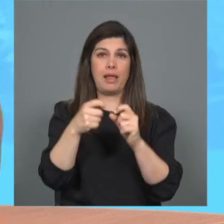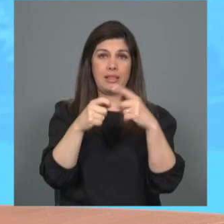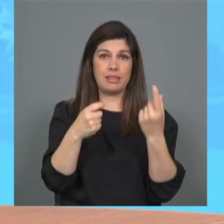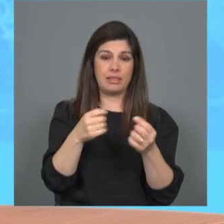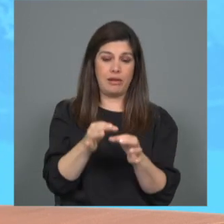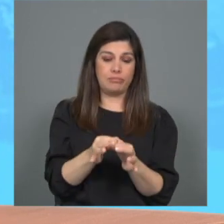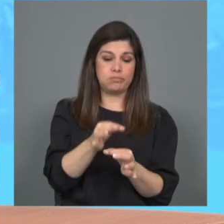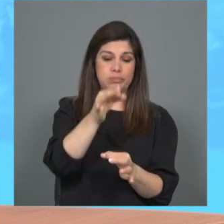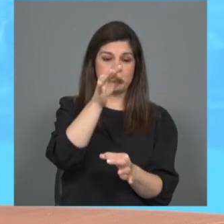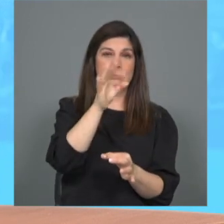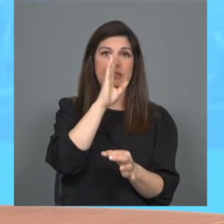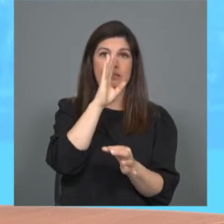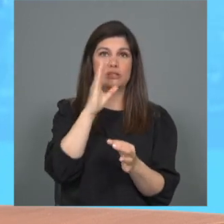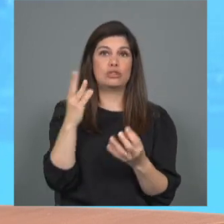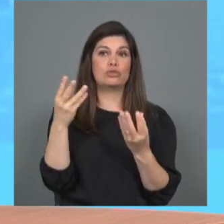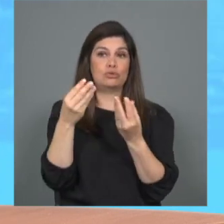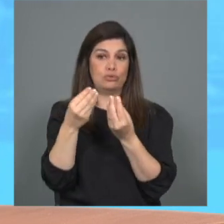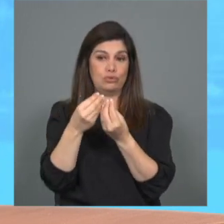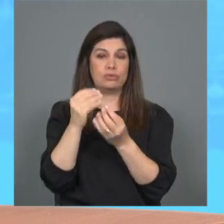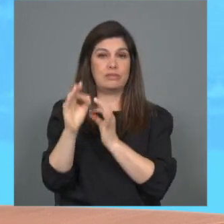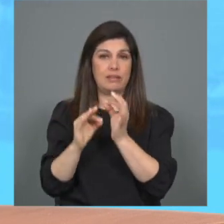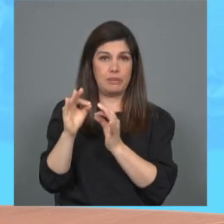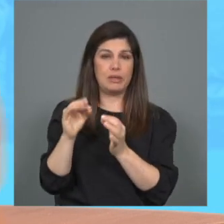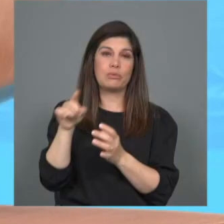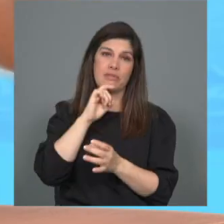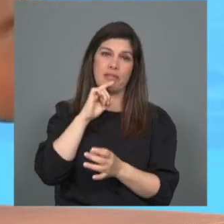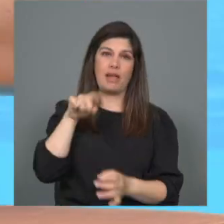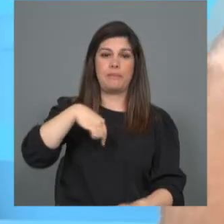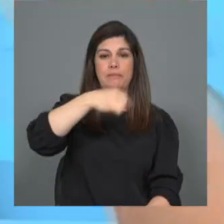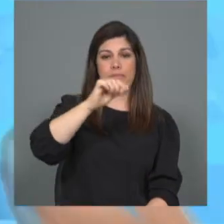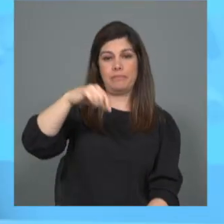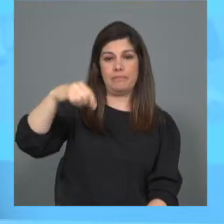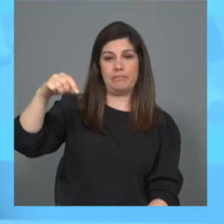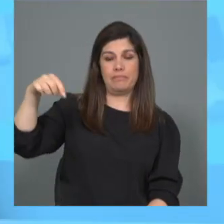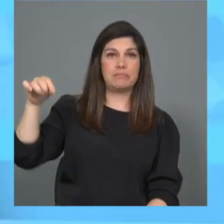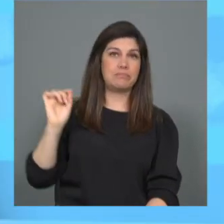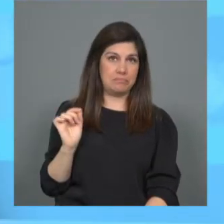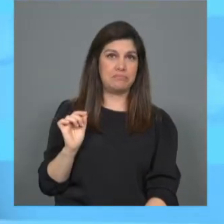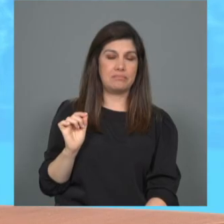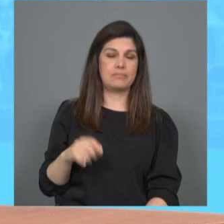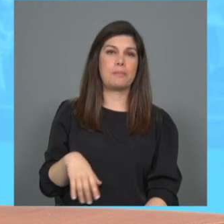determinado tratamento dá para escrever, para se escrever nela, não é? Como aos papiros, enfim.